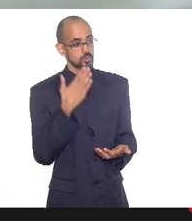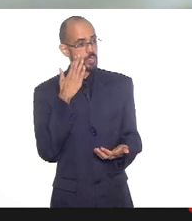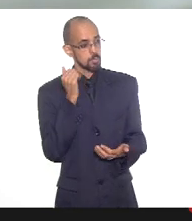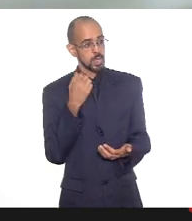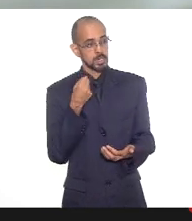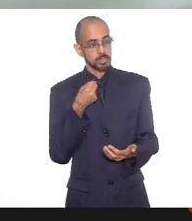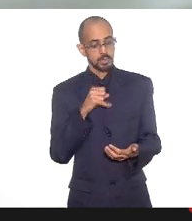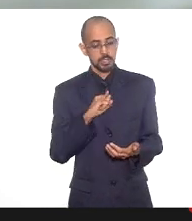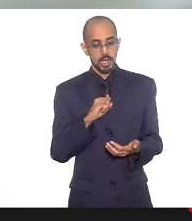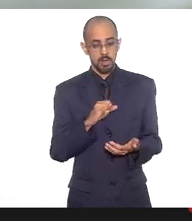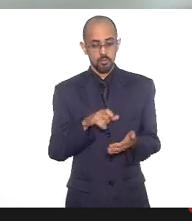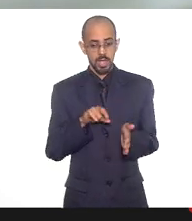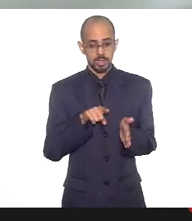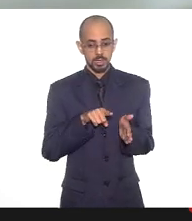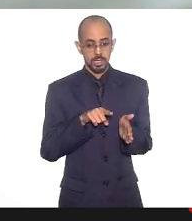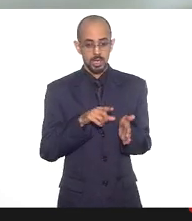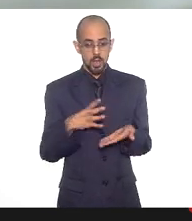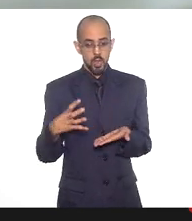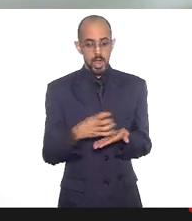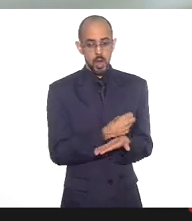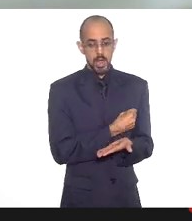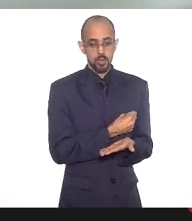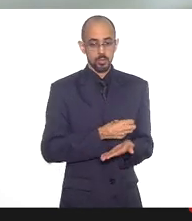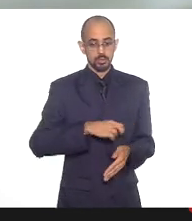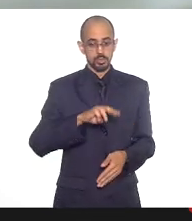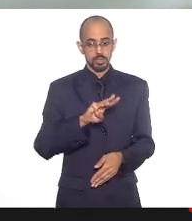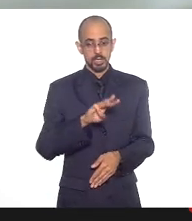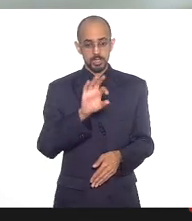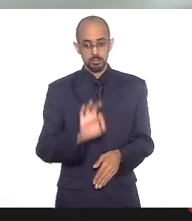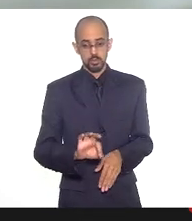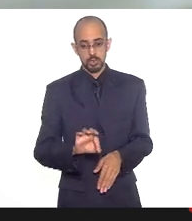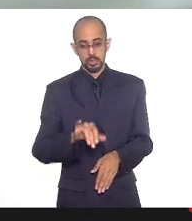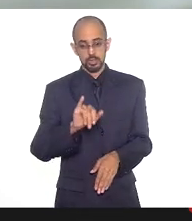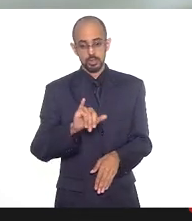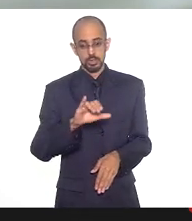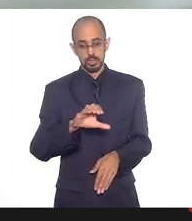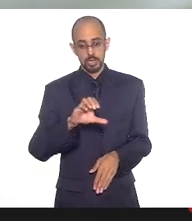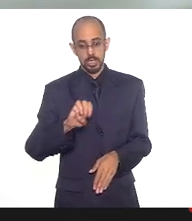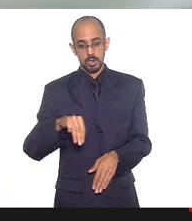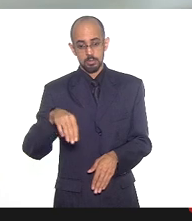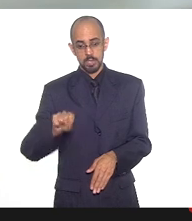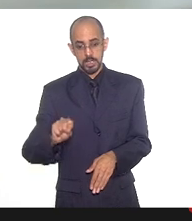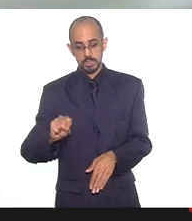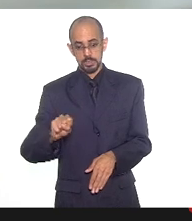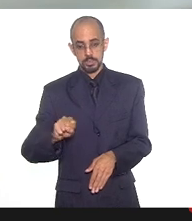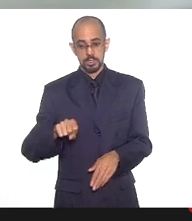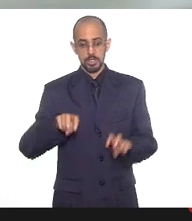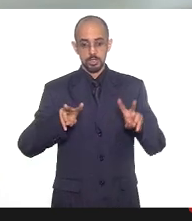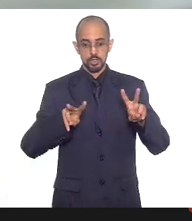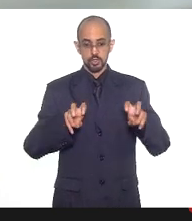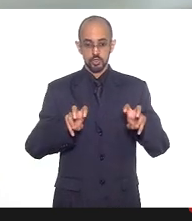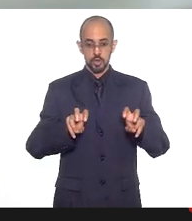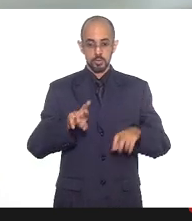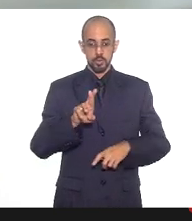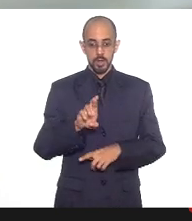os 3% de ICMS, consoante o repeto que a